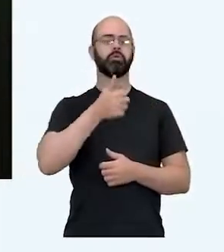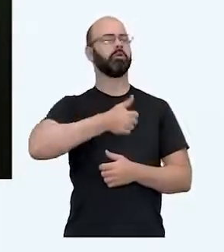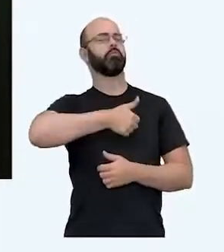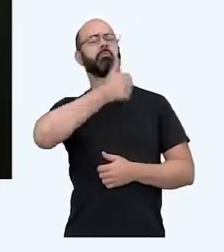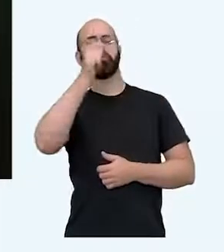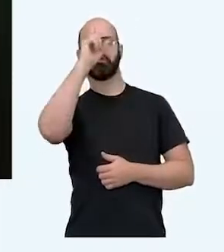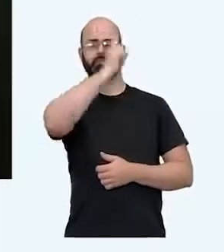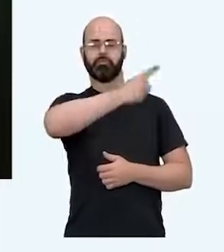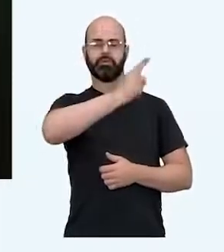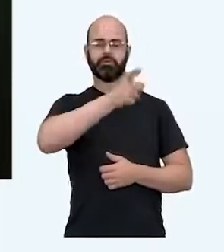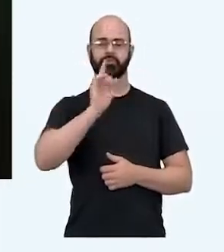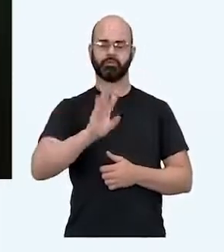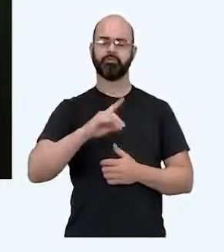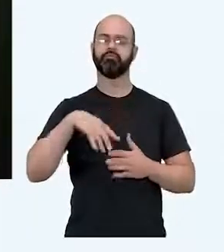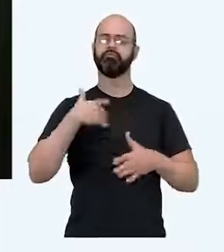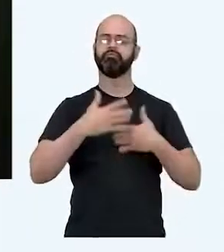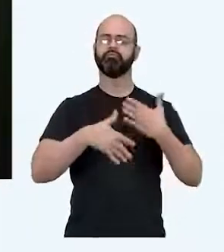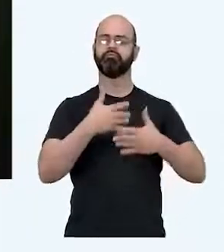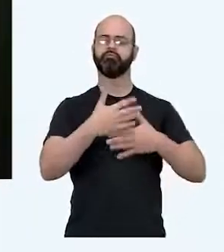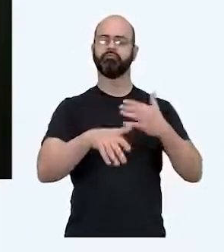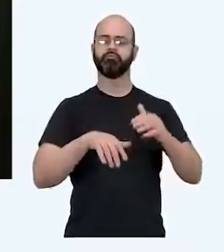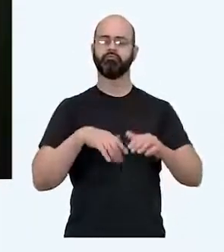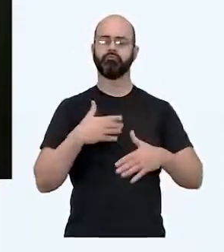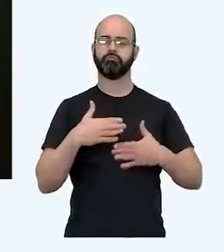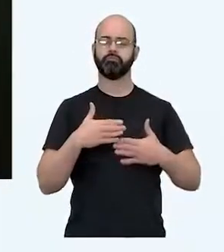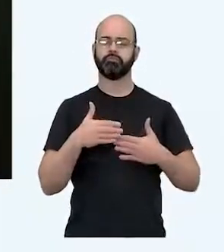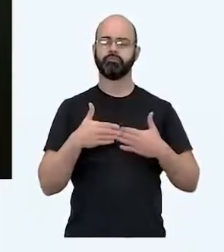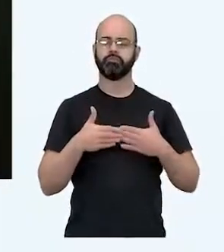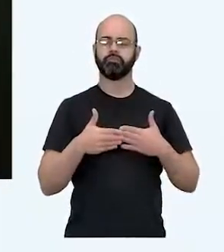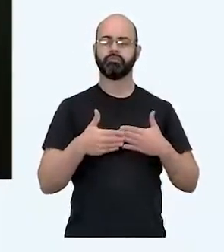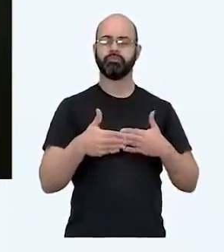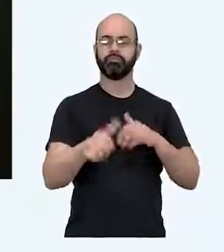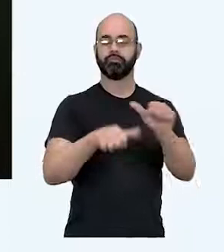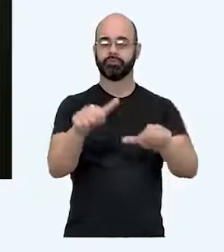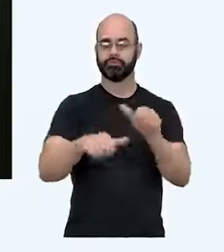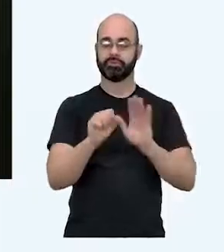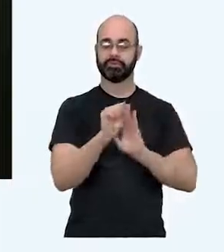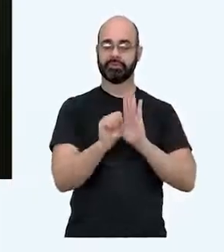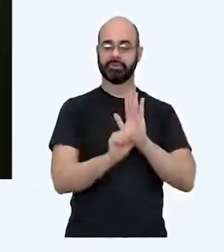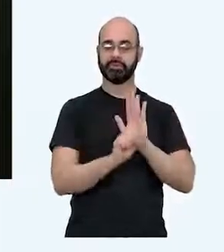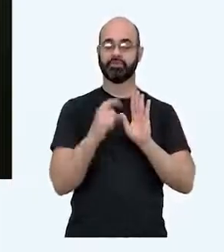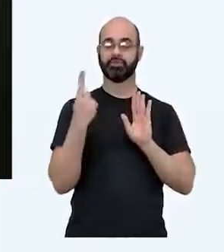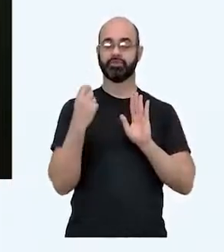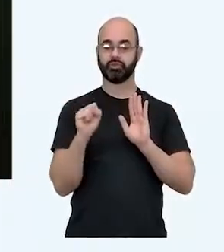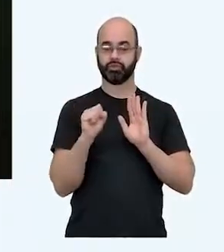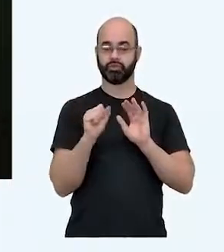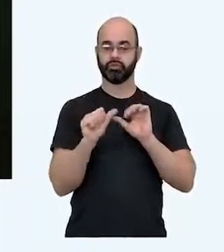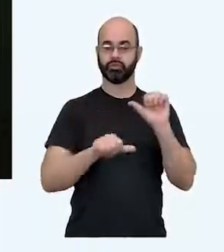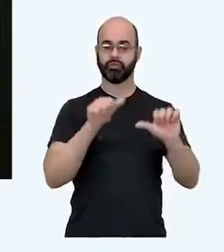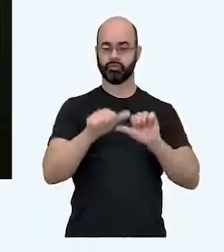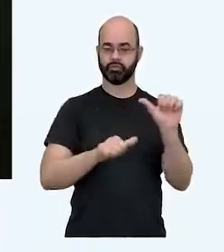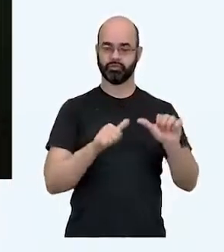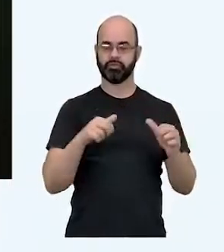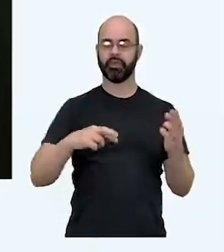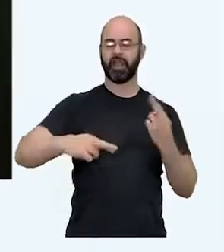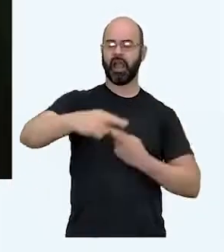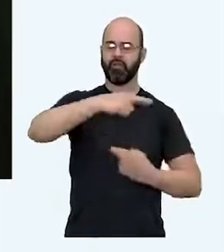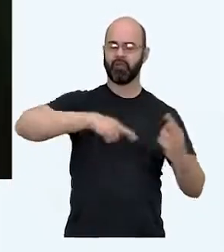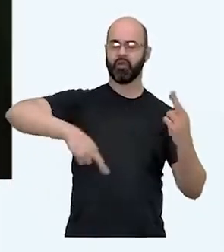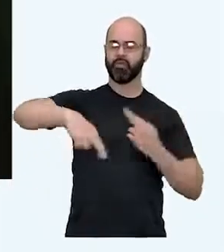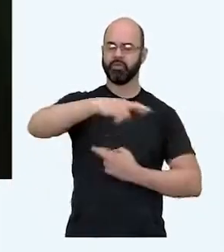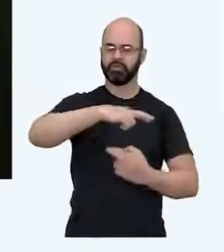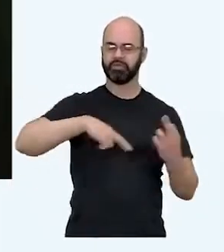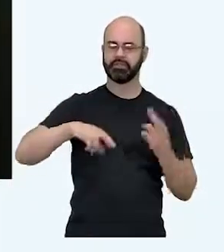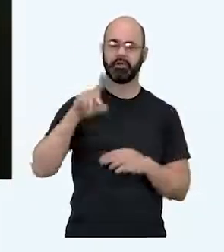só começaria a mudar com dois importantes momentos históricos, já no finalzinho do século XVIII. A Revolução Americana,